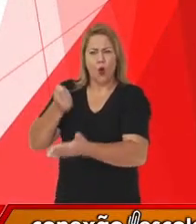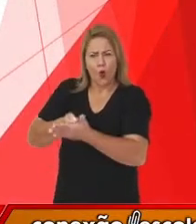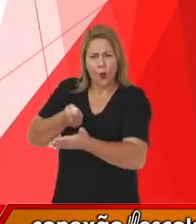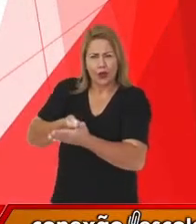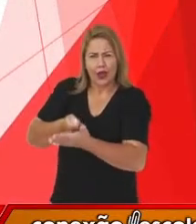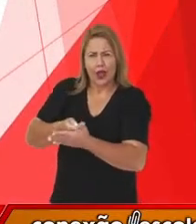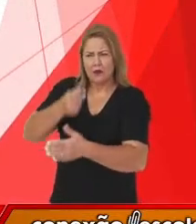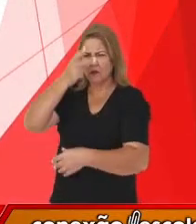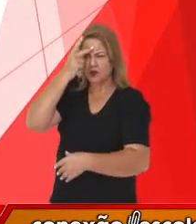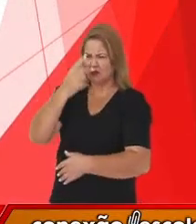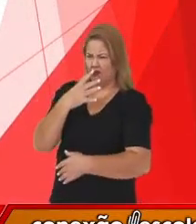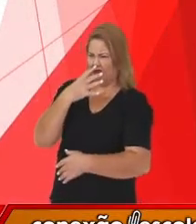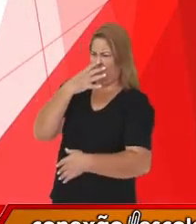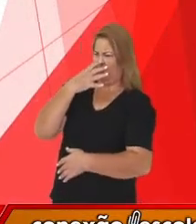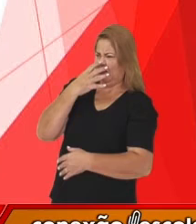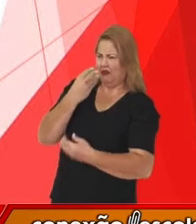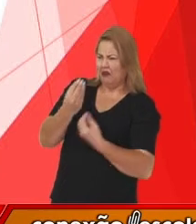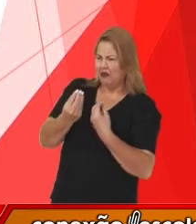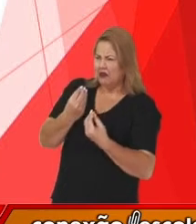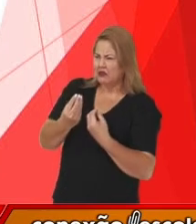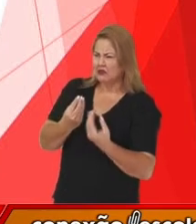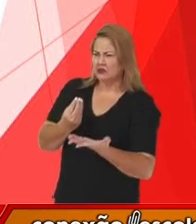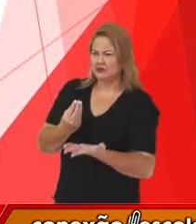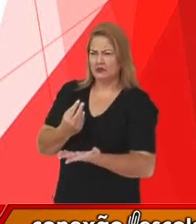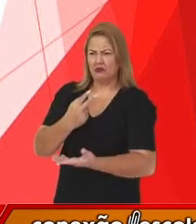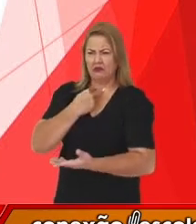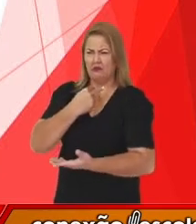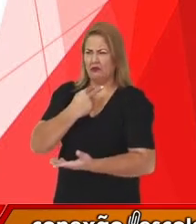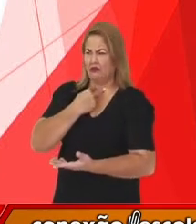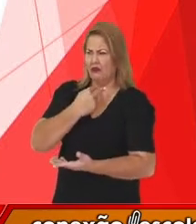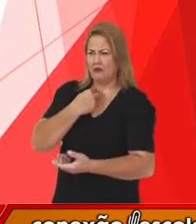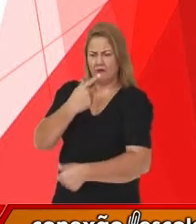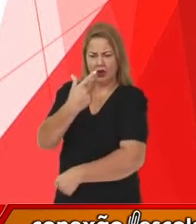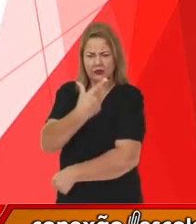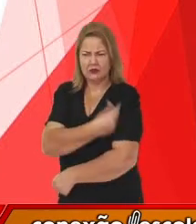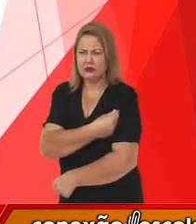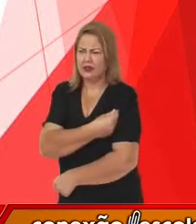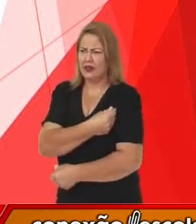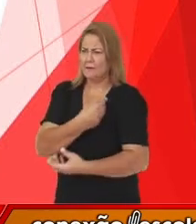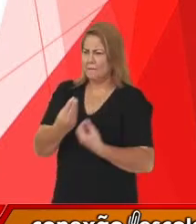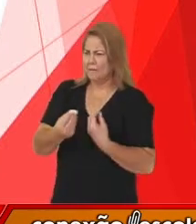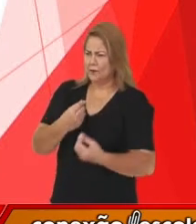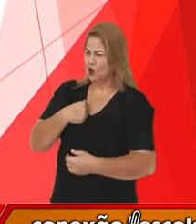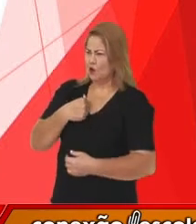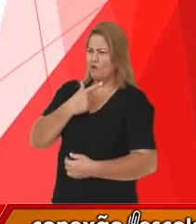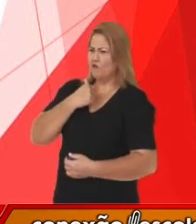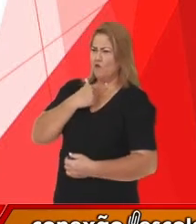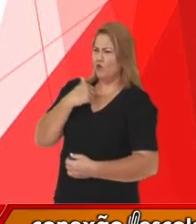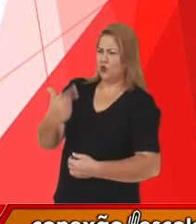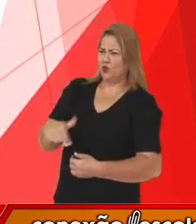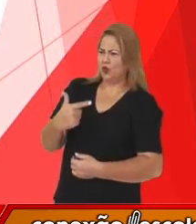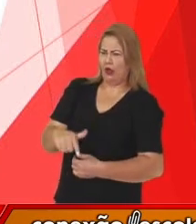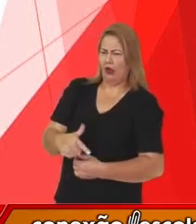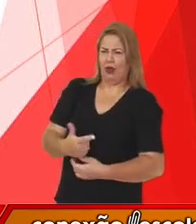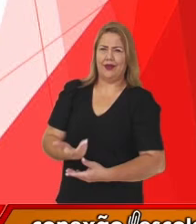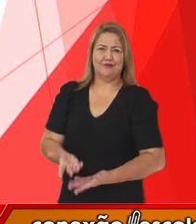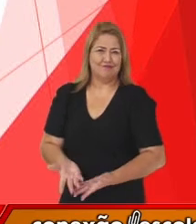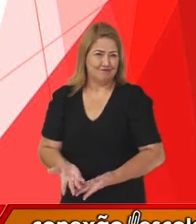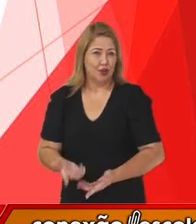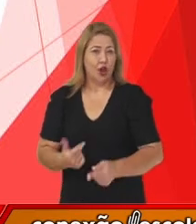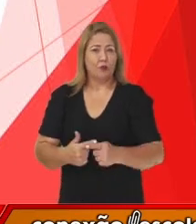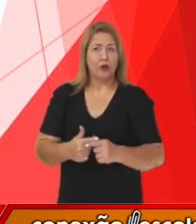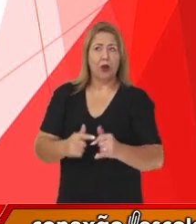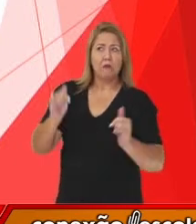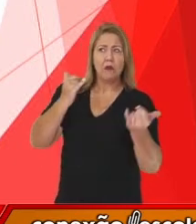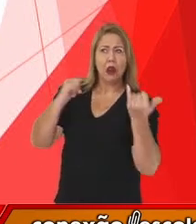ficaram indignadas com essa possibilidade de serem vacinadas contra a sua própria vontade. Porque havia vários